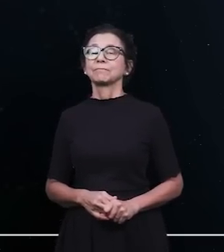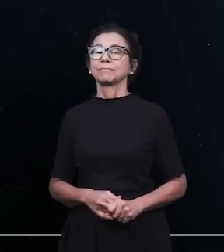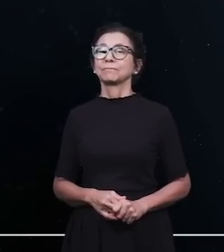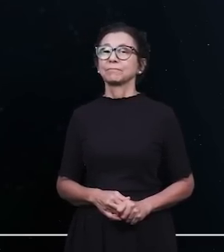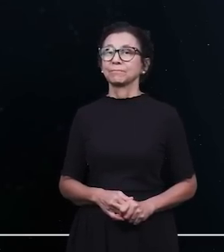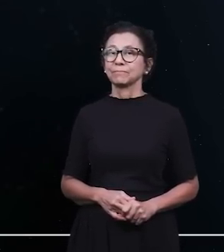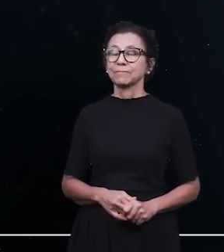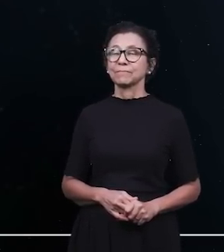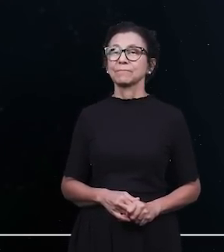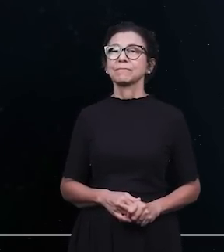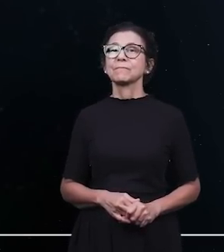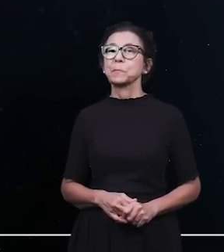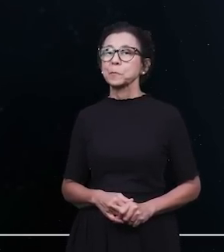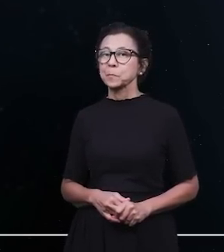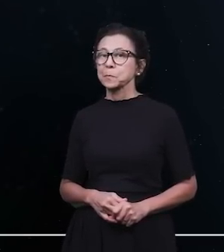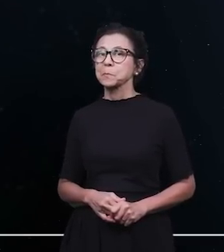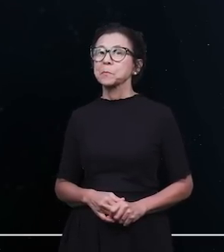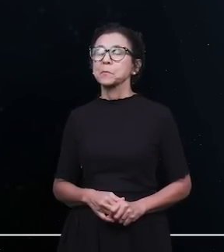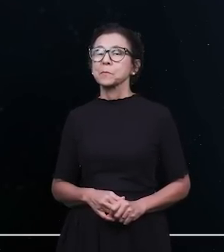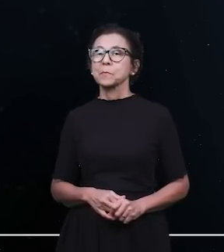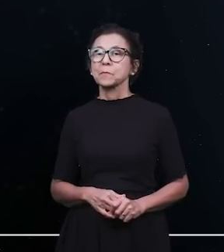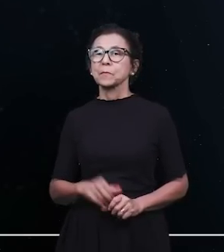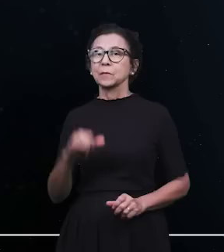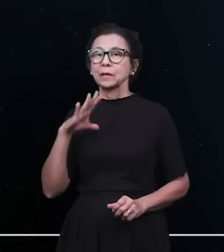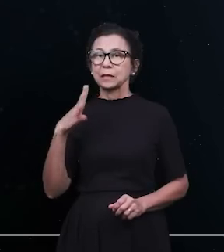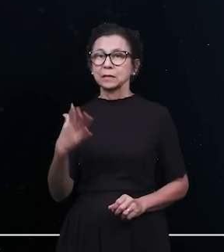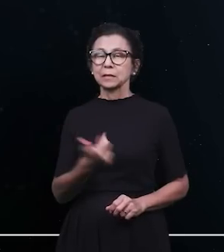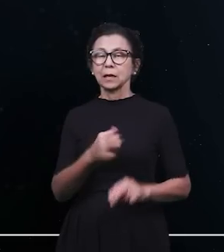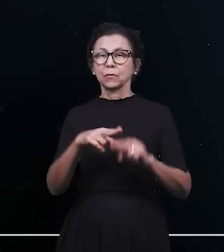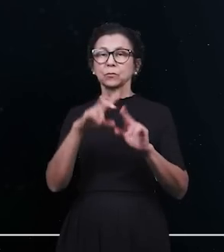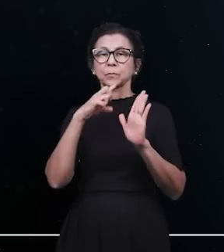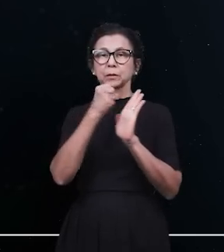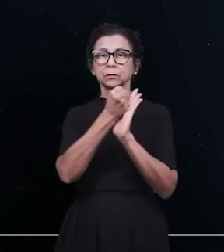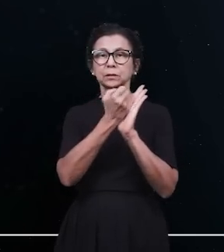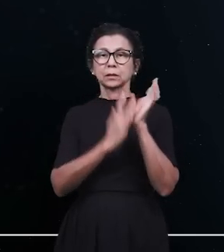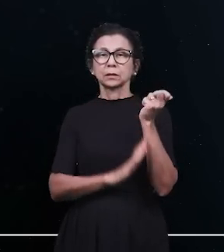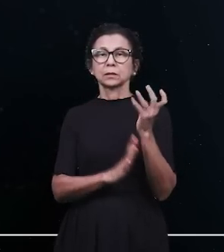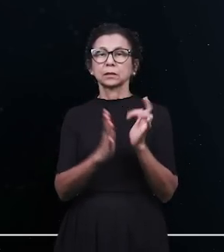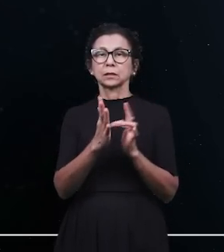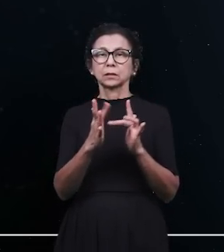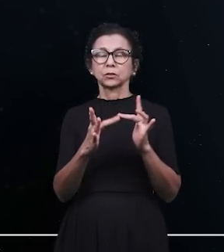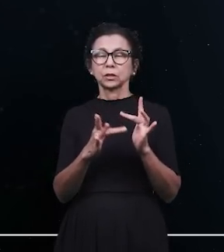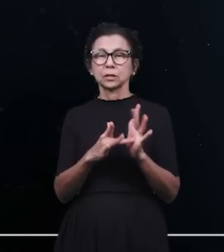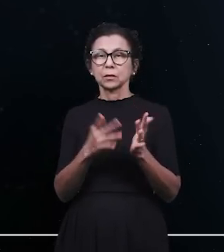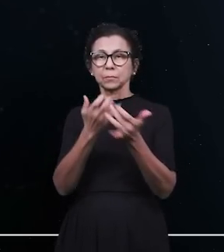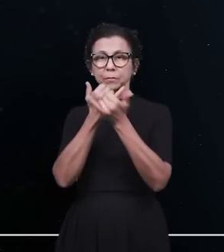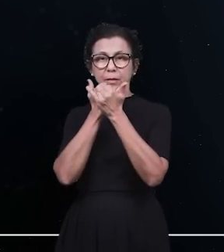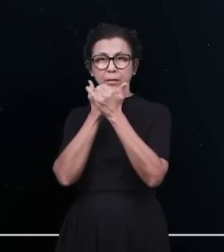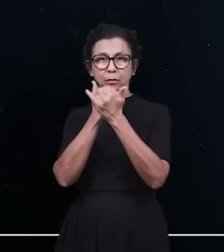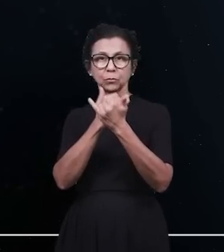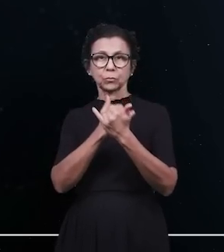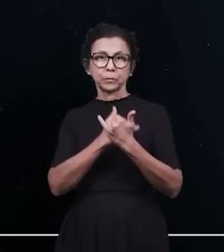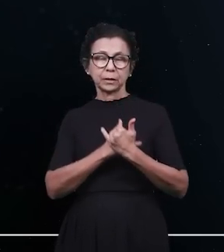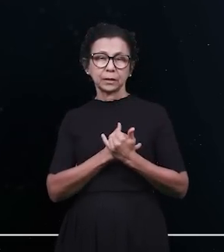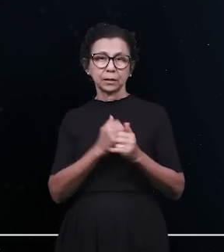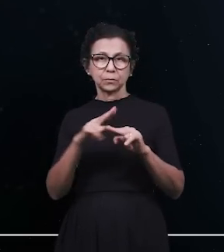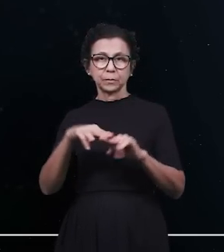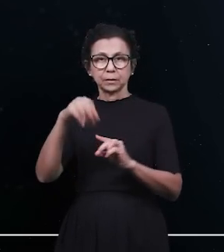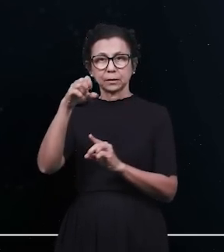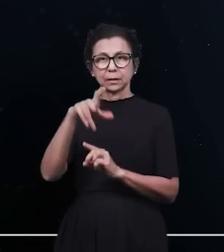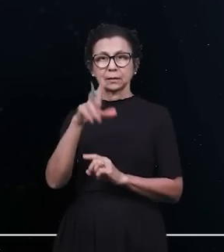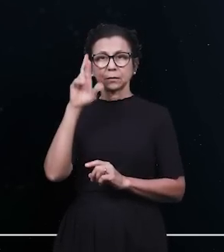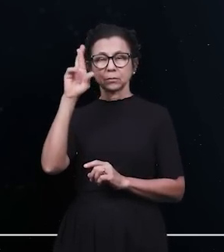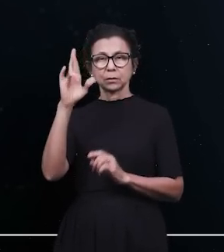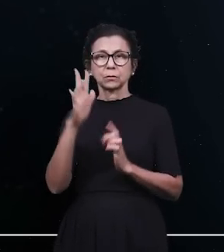a redenção pelo seu sangue, está falando de Jesus, né? A remissão das ofensas, segundo as riquezas da